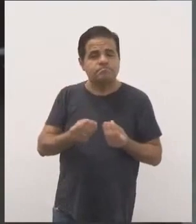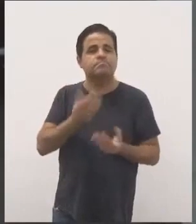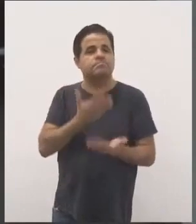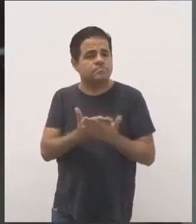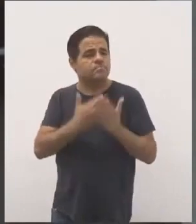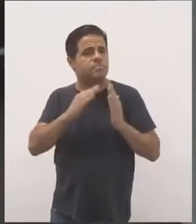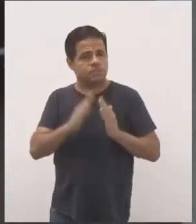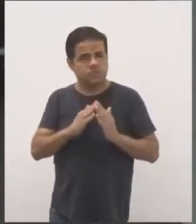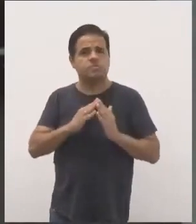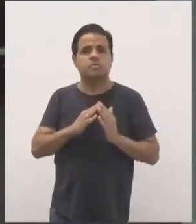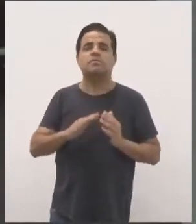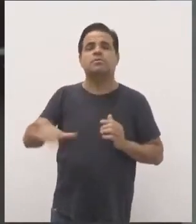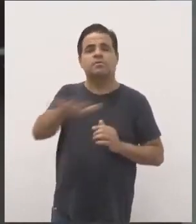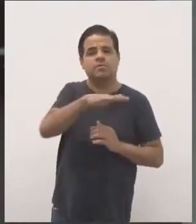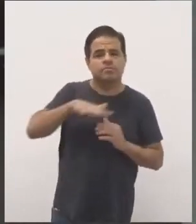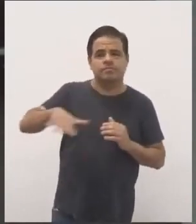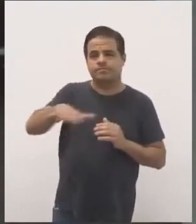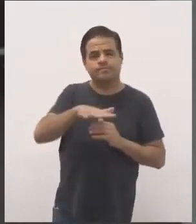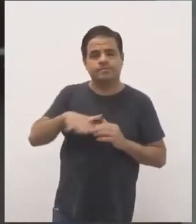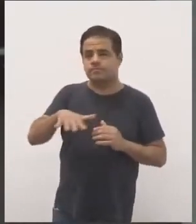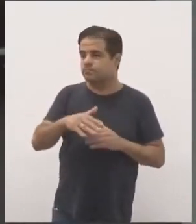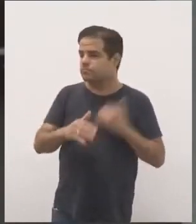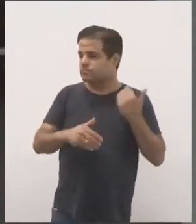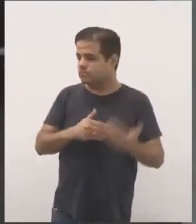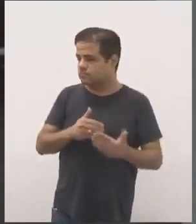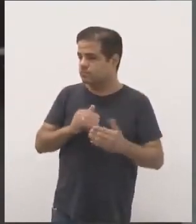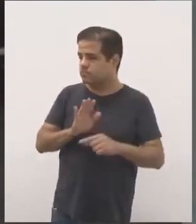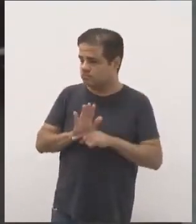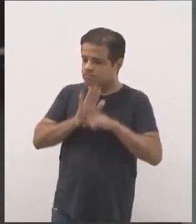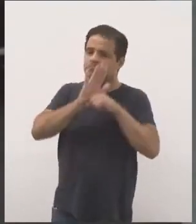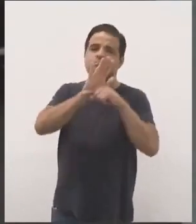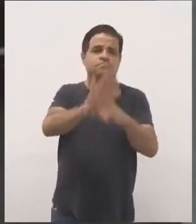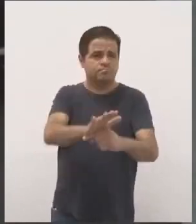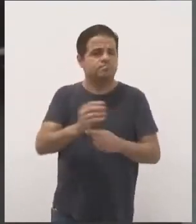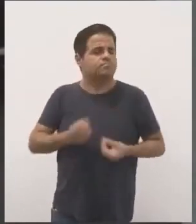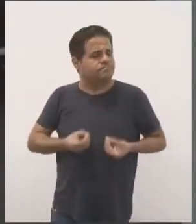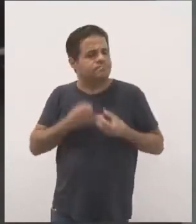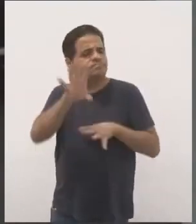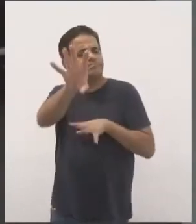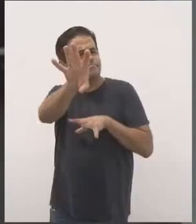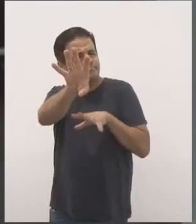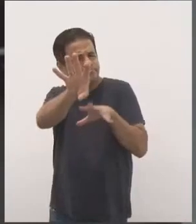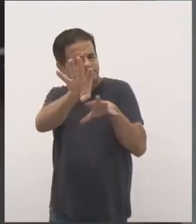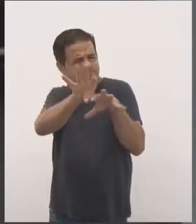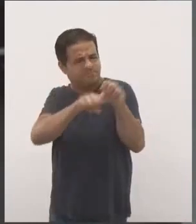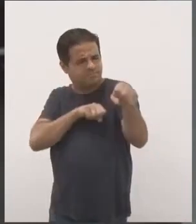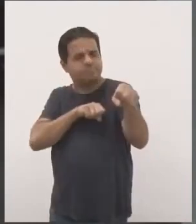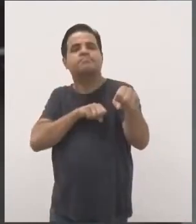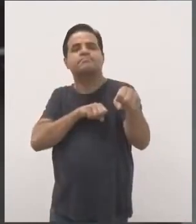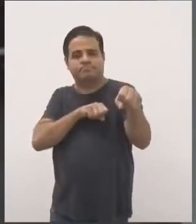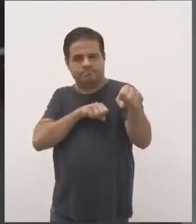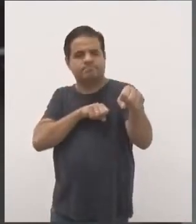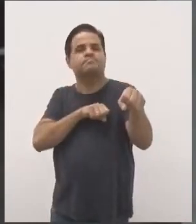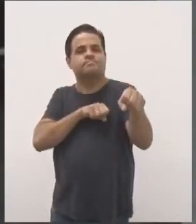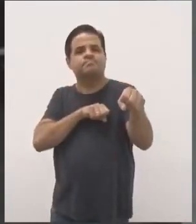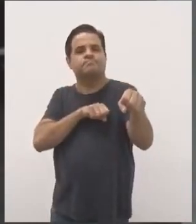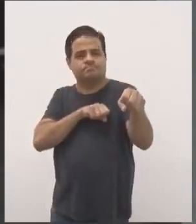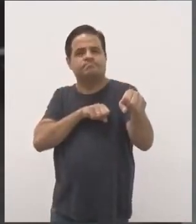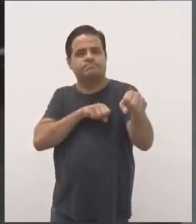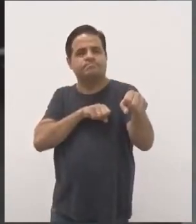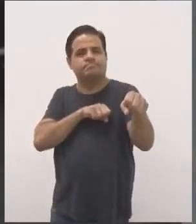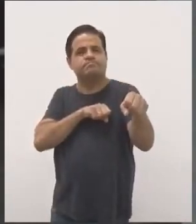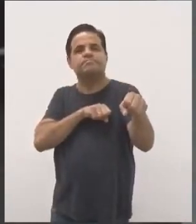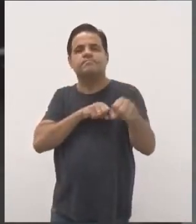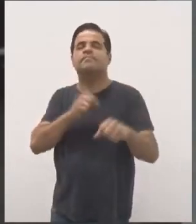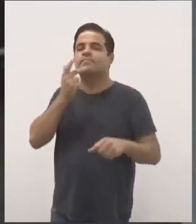elas geraram. Eu acho que isso também vai dar concretude para a formação que a gente vai pensar ao final do mês, né?